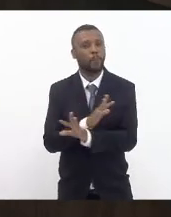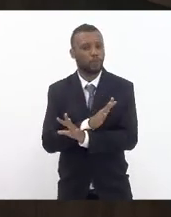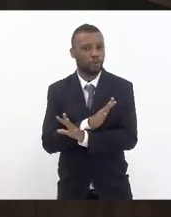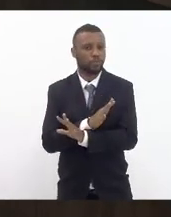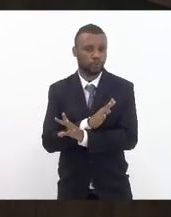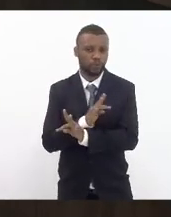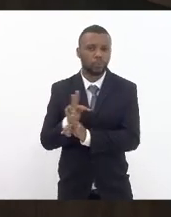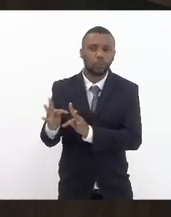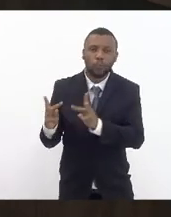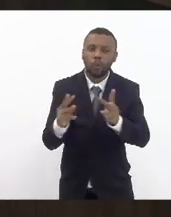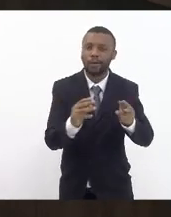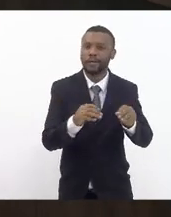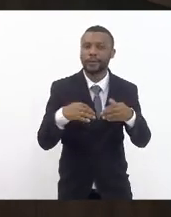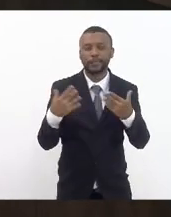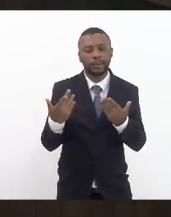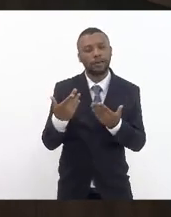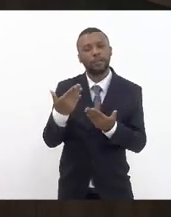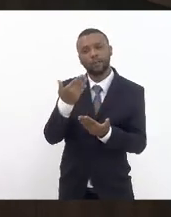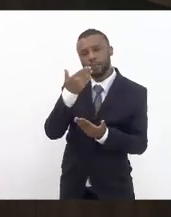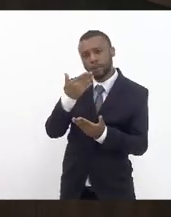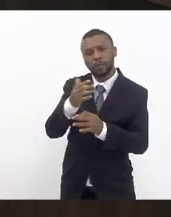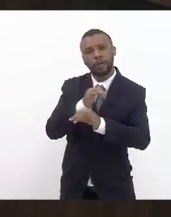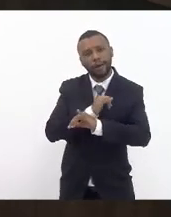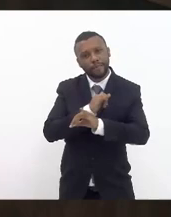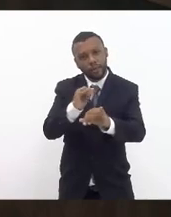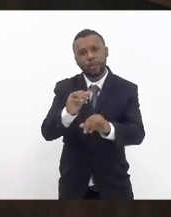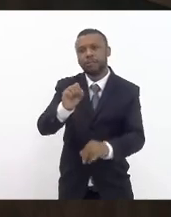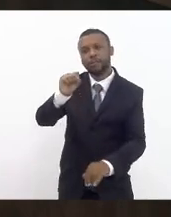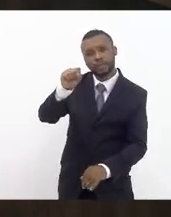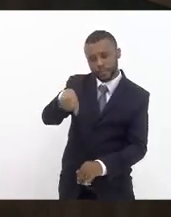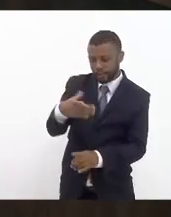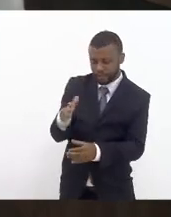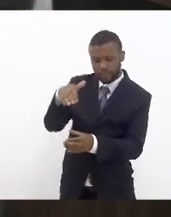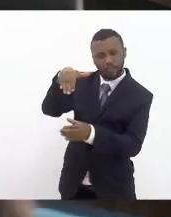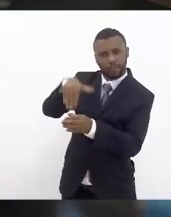presidente, estou encaminhando o meu voto sim.